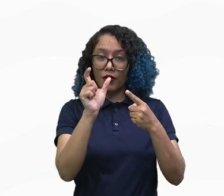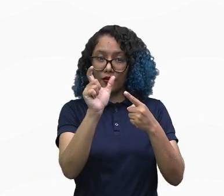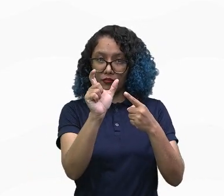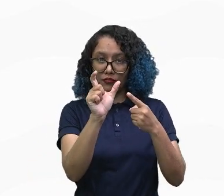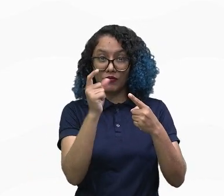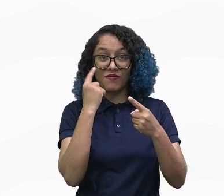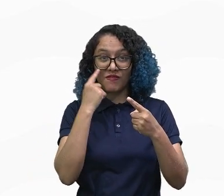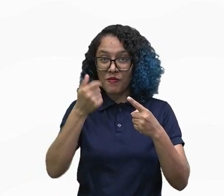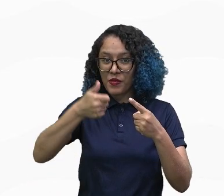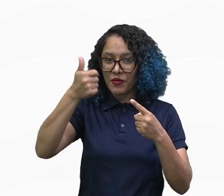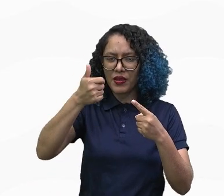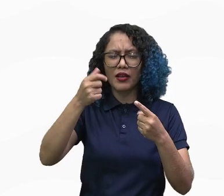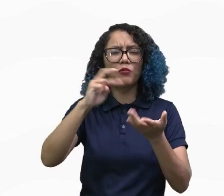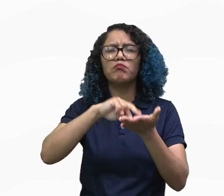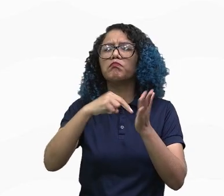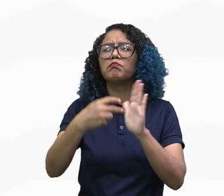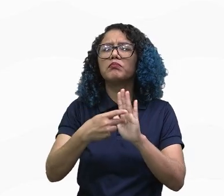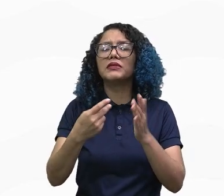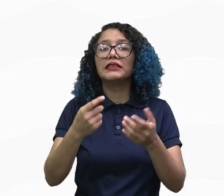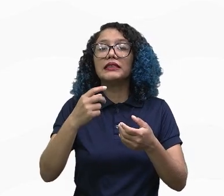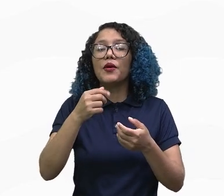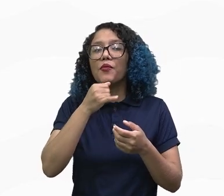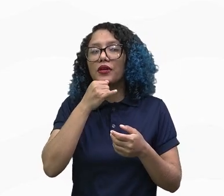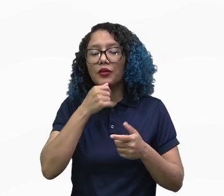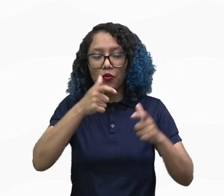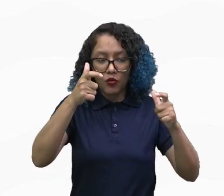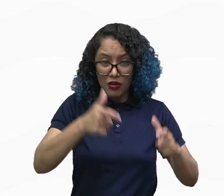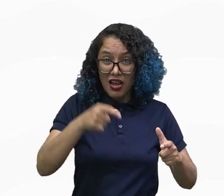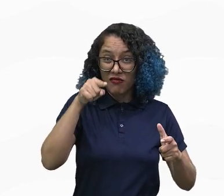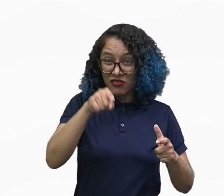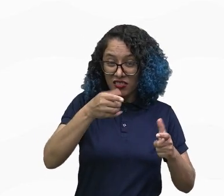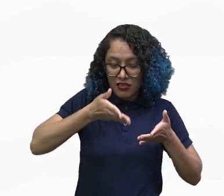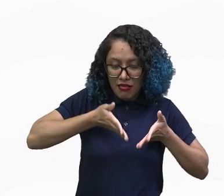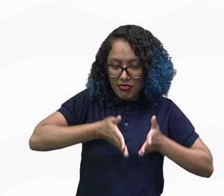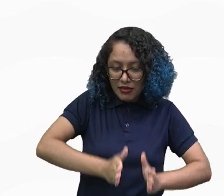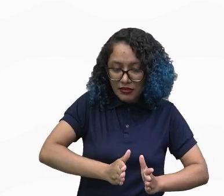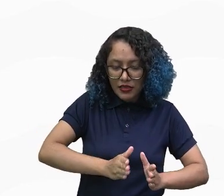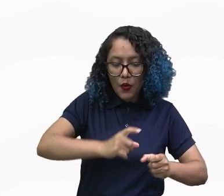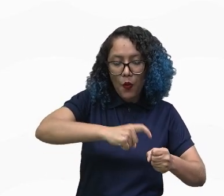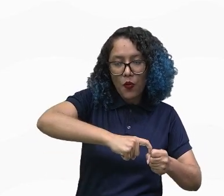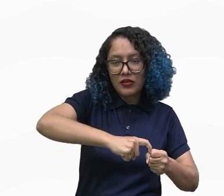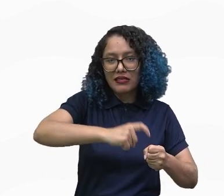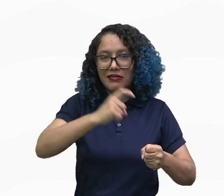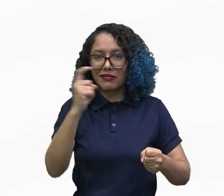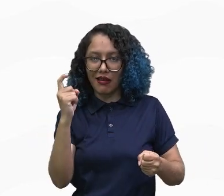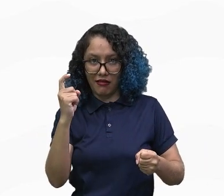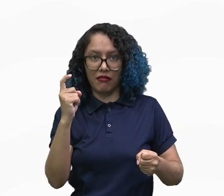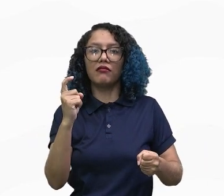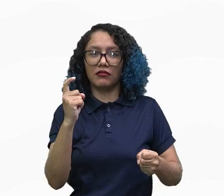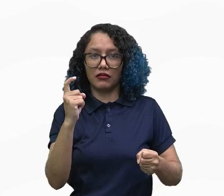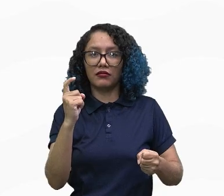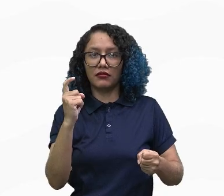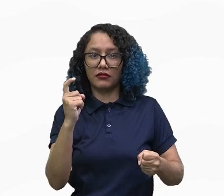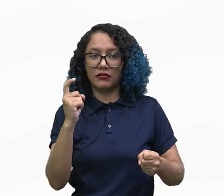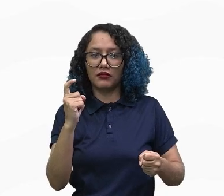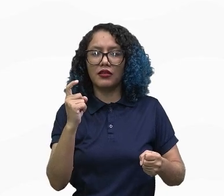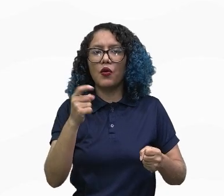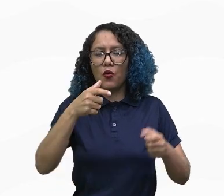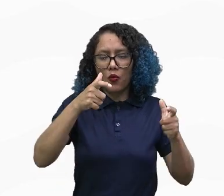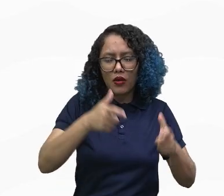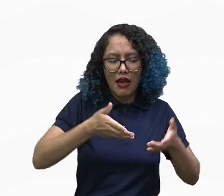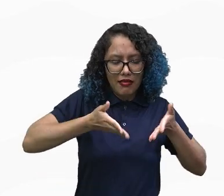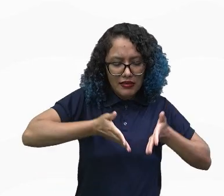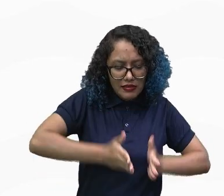de sair, né, do seu lugar de origem ali, onde a pessoa ela